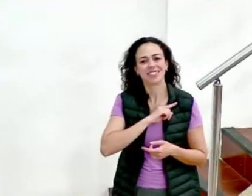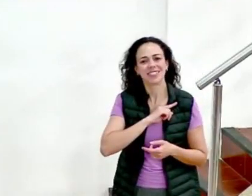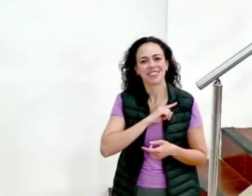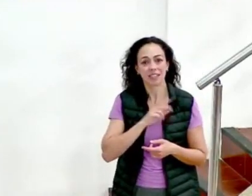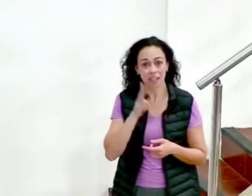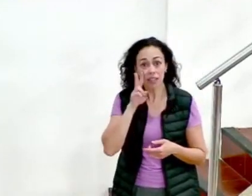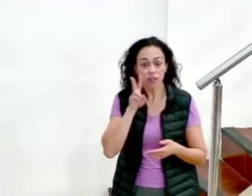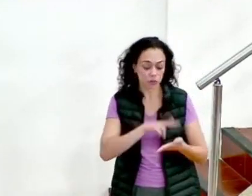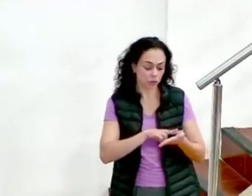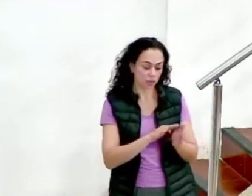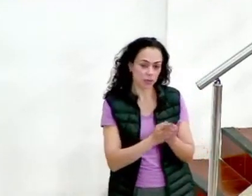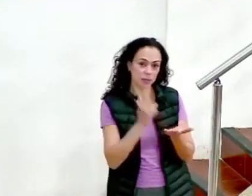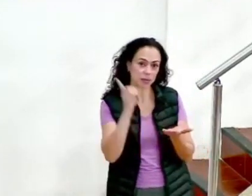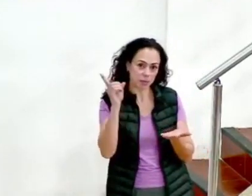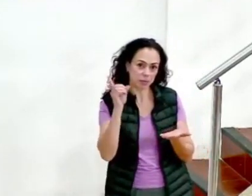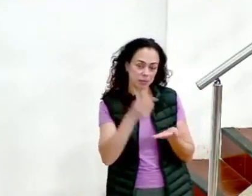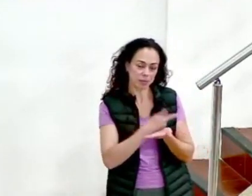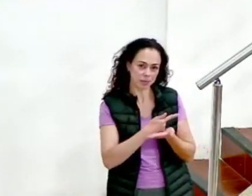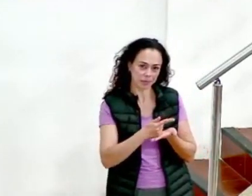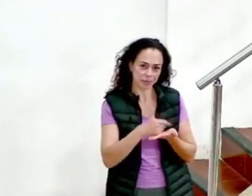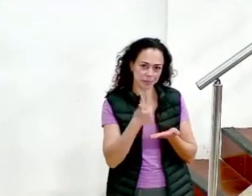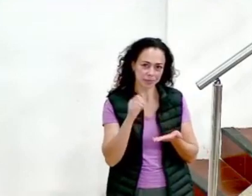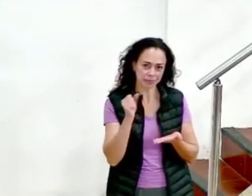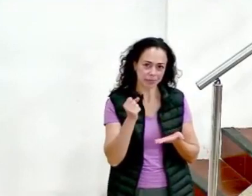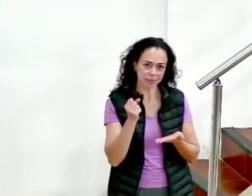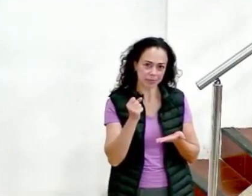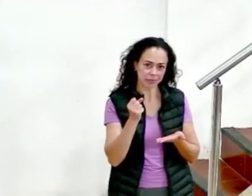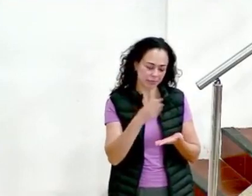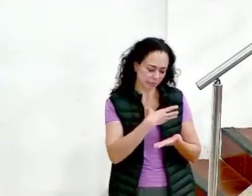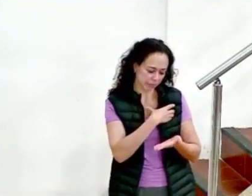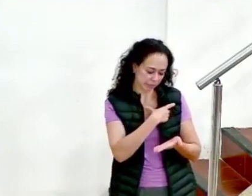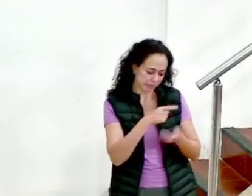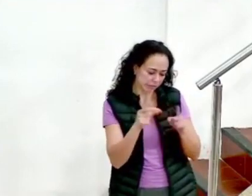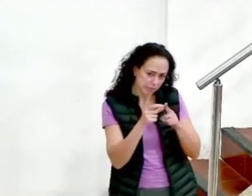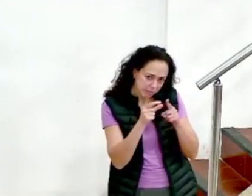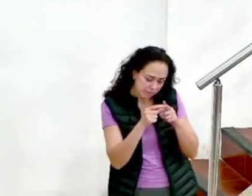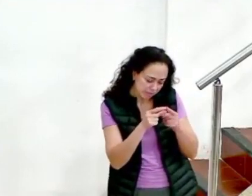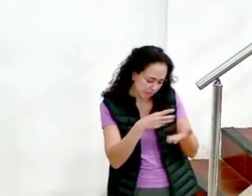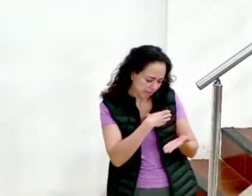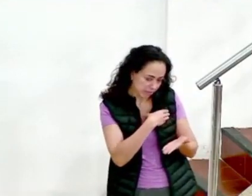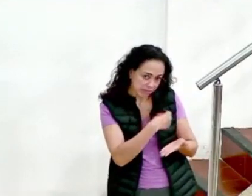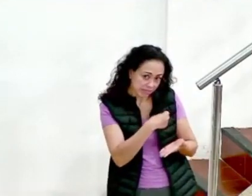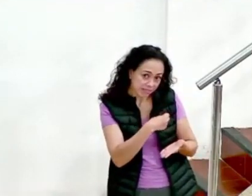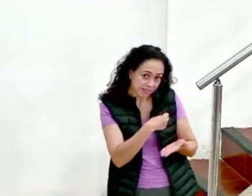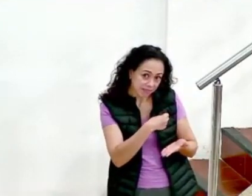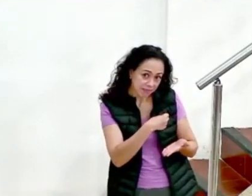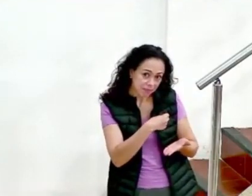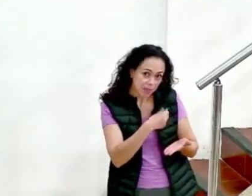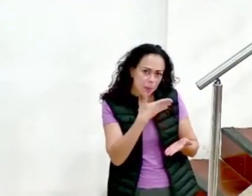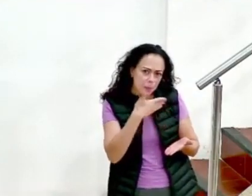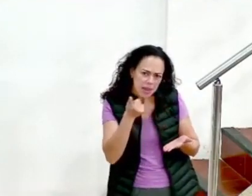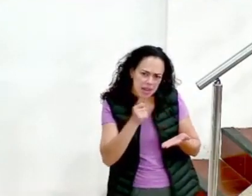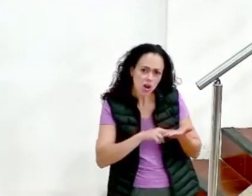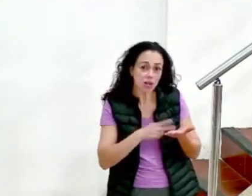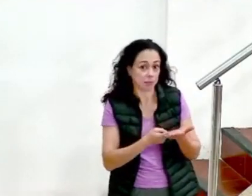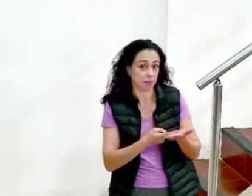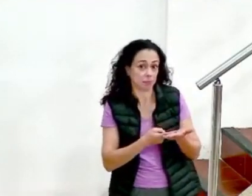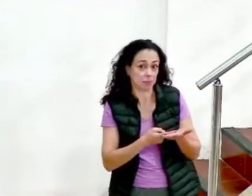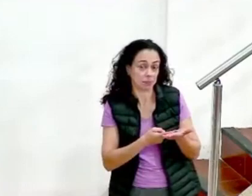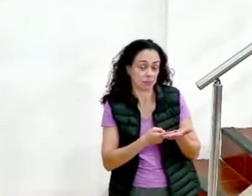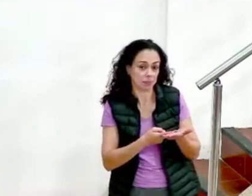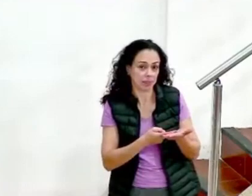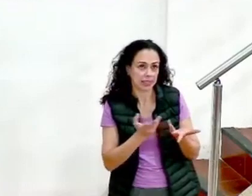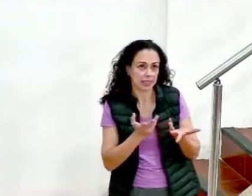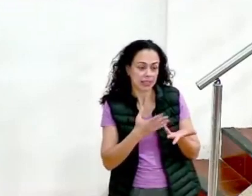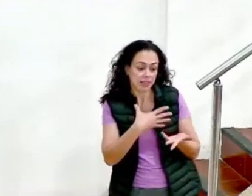no original, ele está no plural. A melhor tradução seria filhos. Por quê?